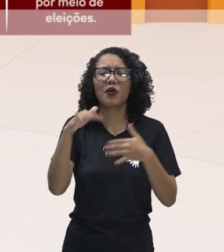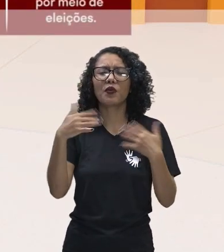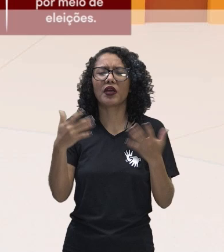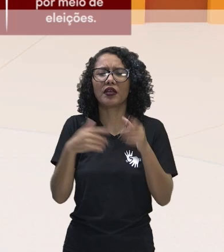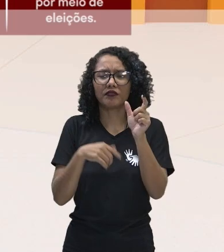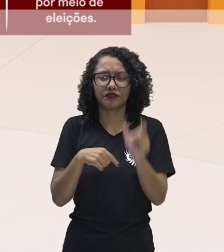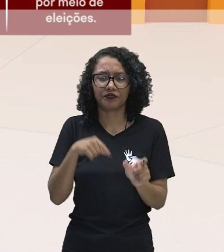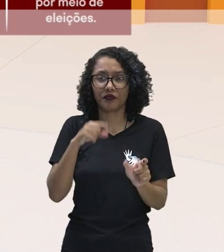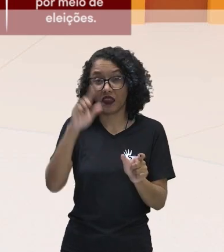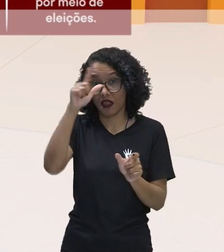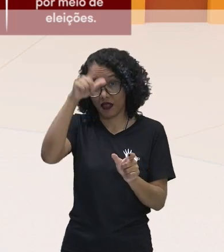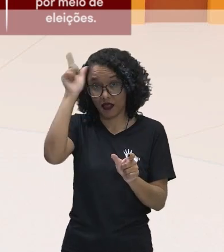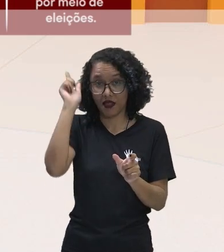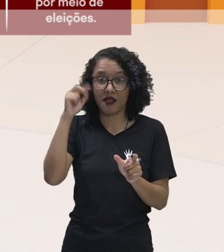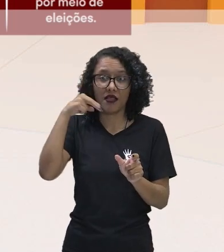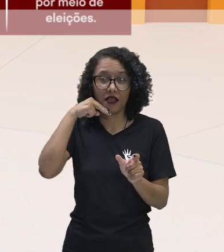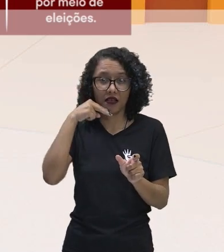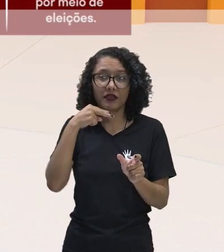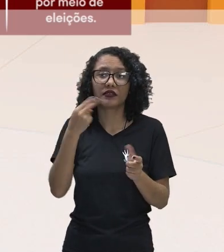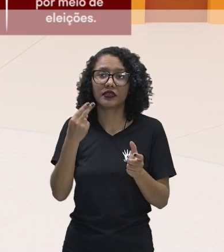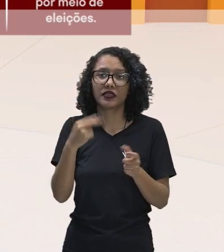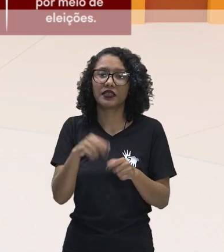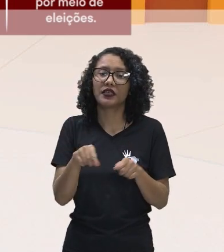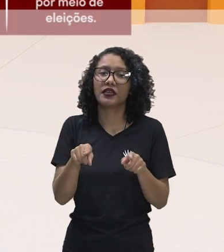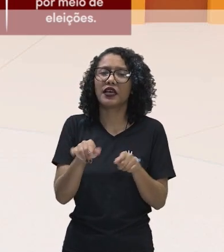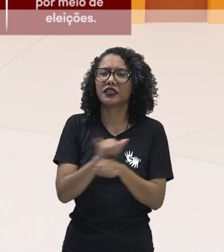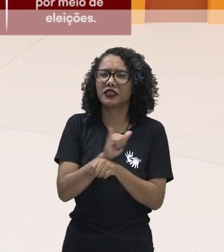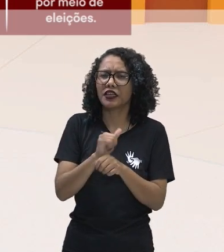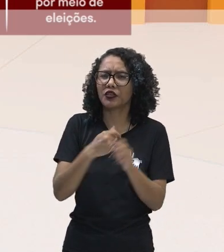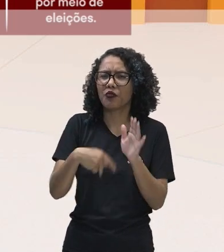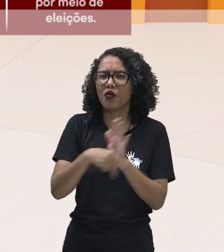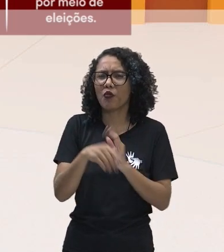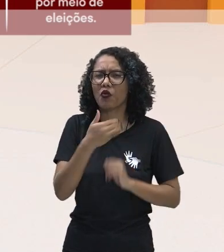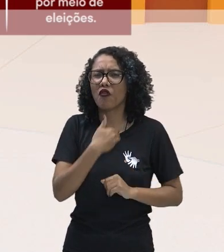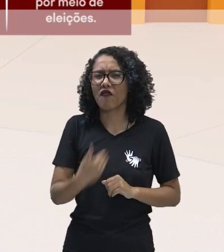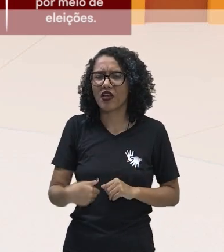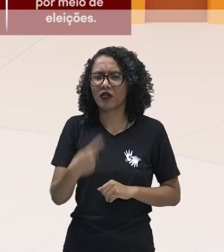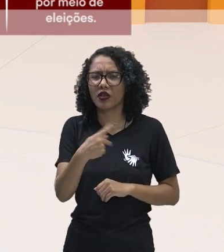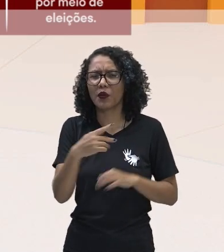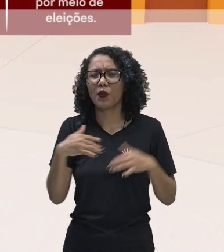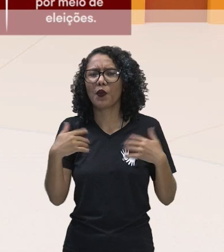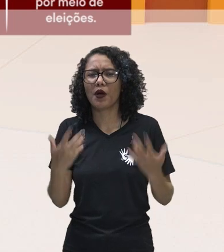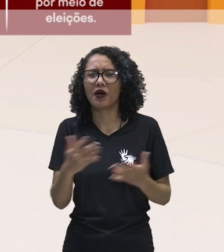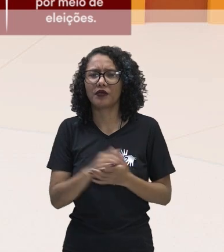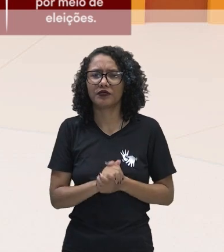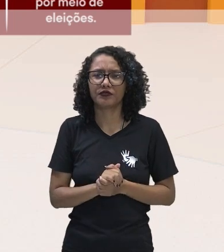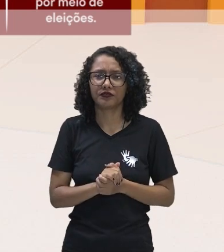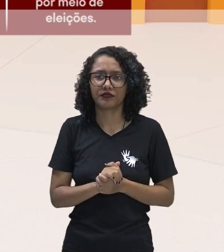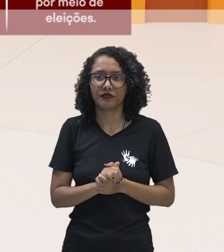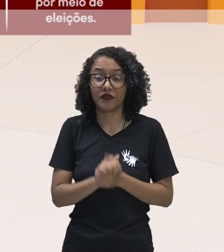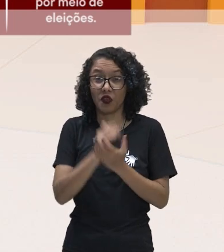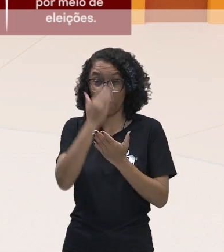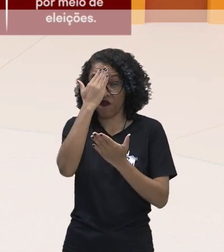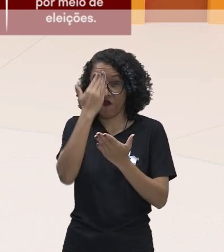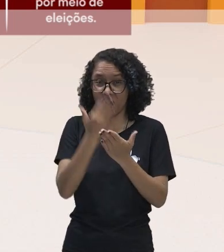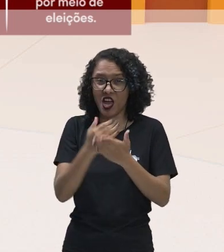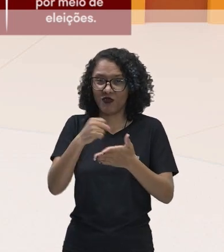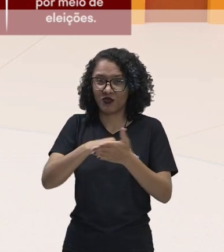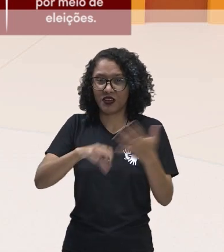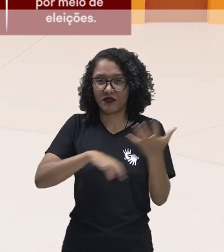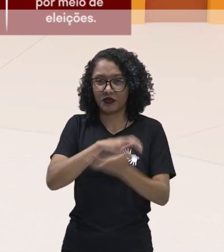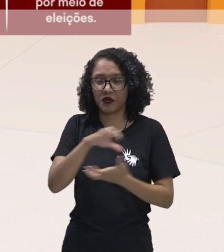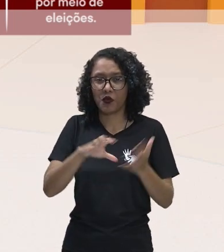aqui Lenin, e a estratégia do governo de Lenin era confiar a luta revolucionária a um